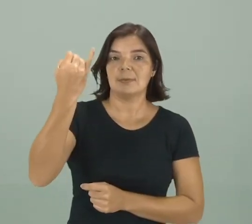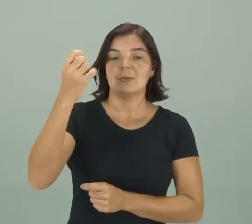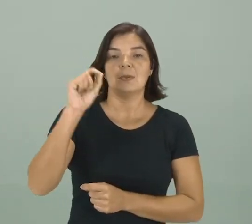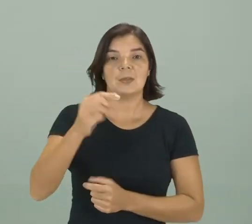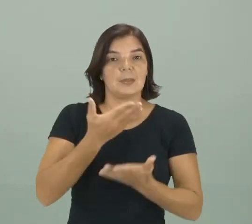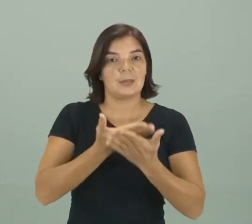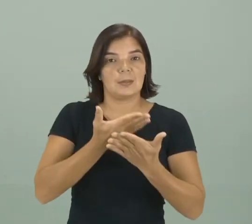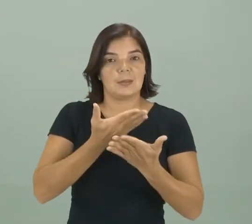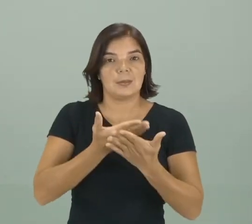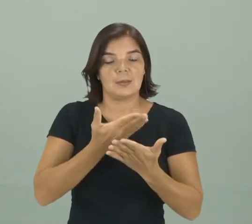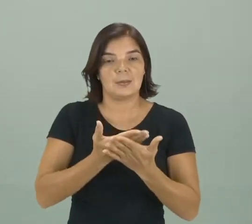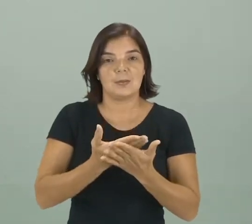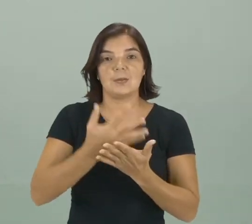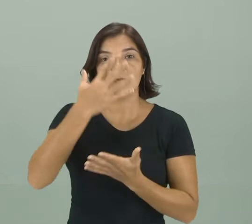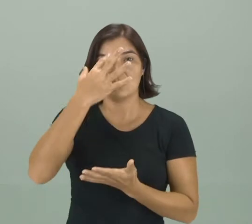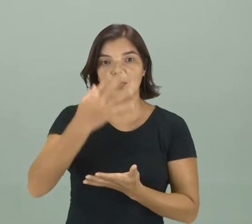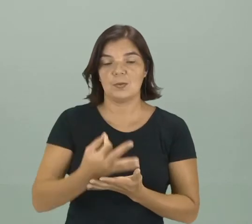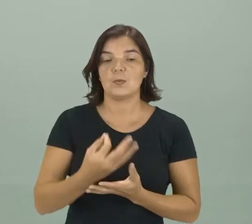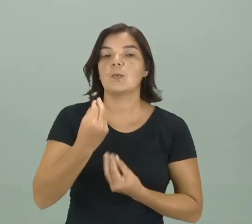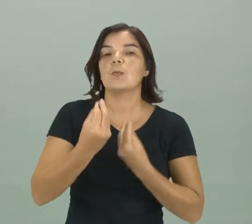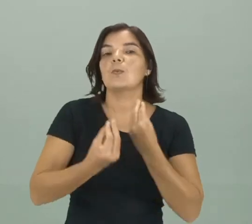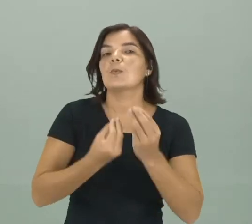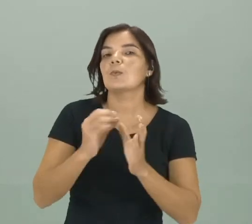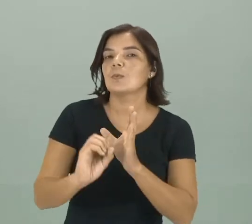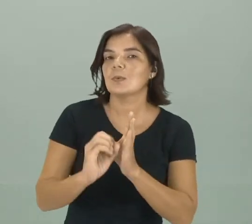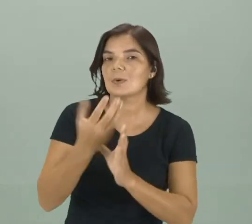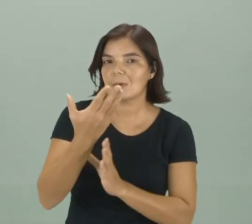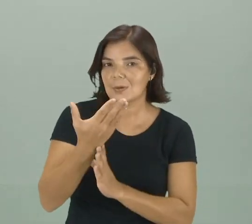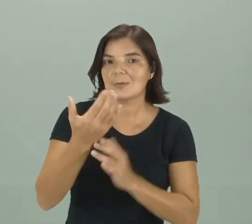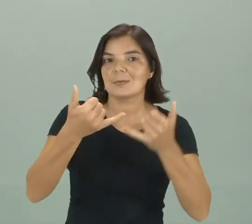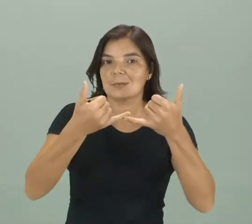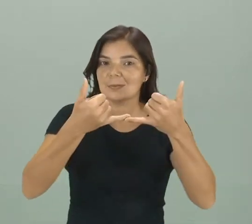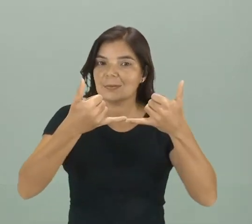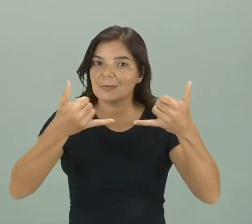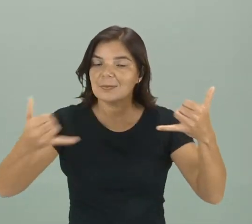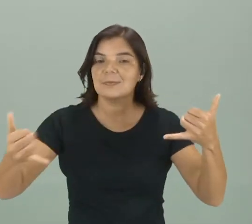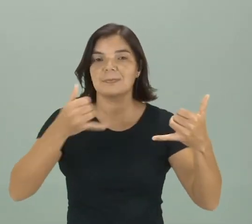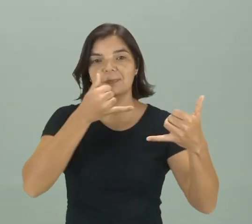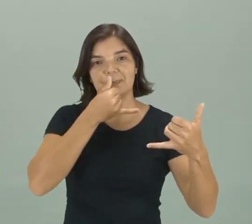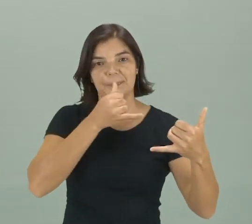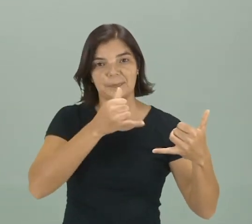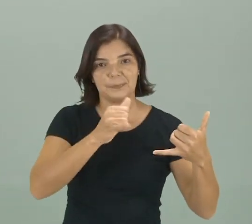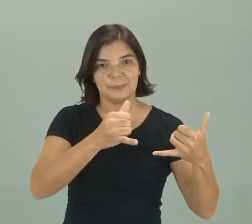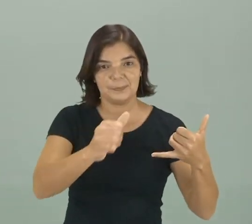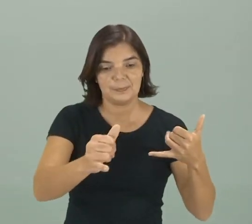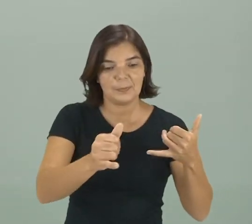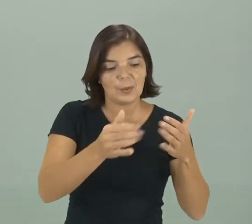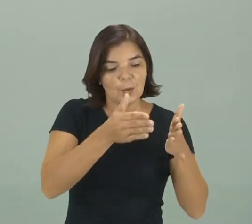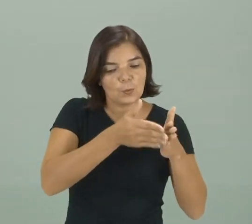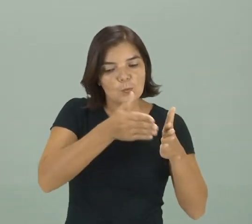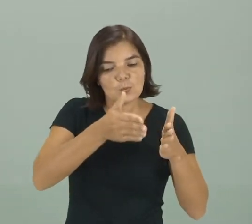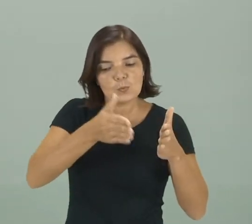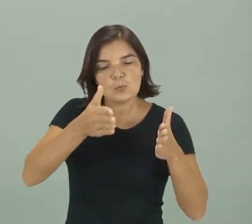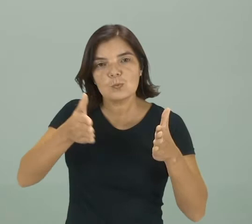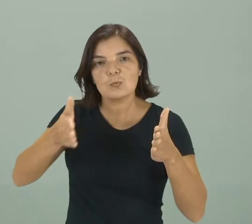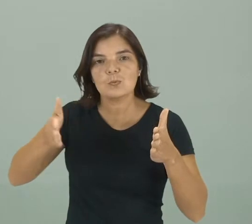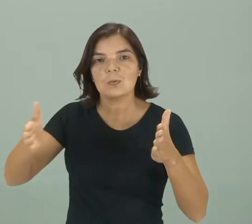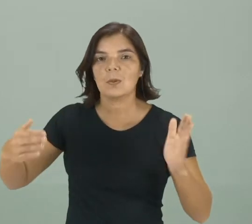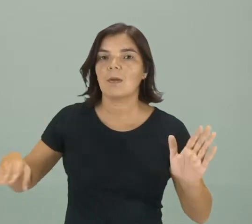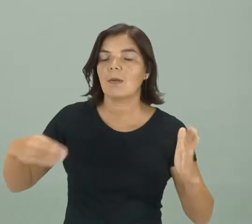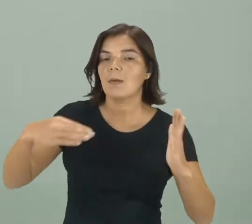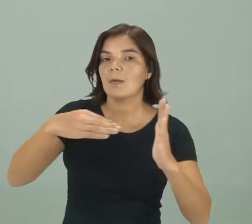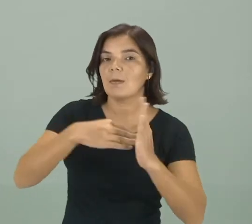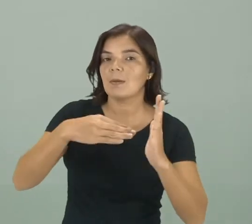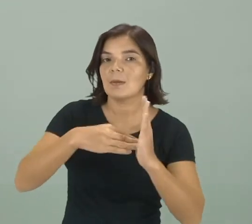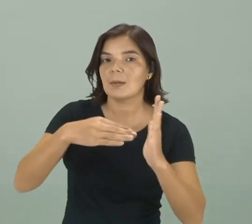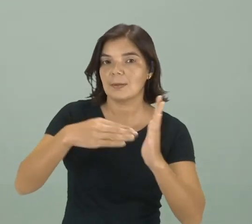ela estuda justamente os efeitos dessa corrente elétrica, o caminho que ela percorre até chegar